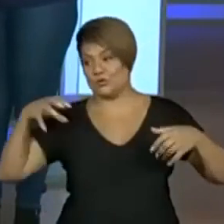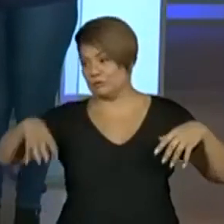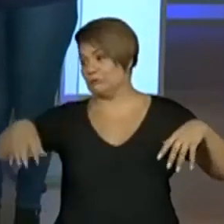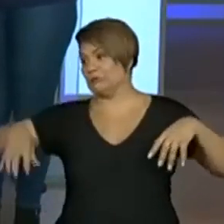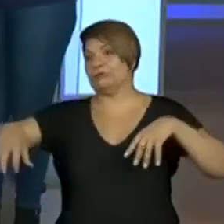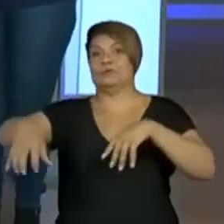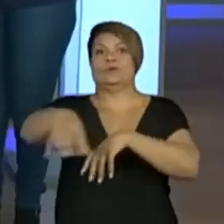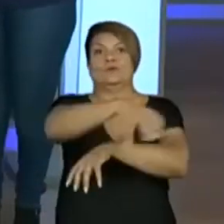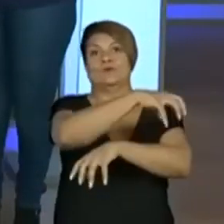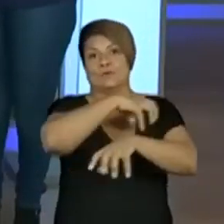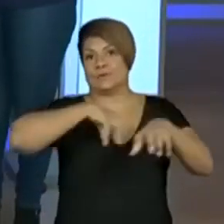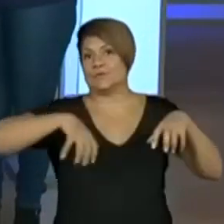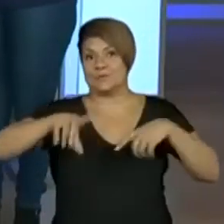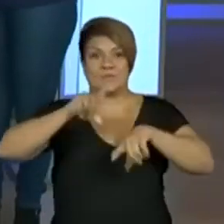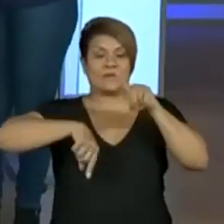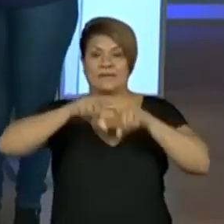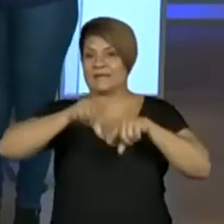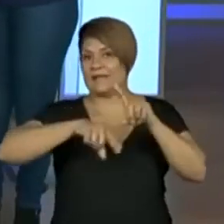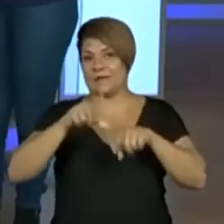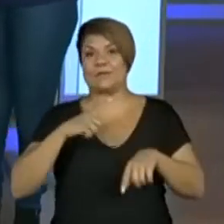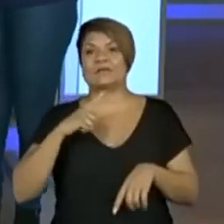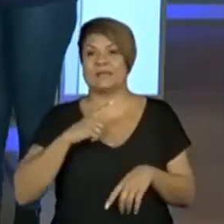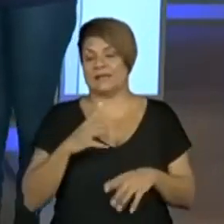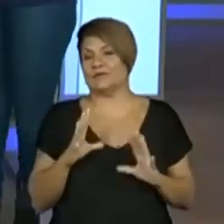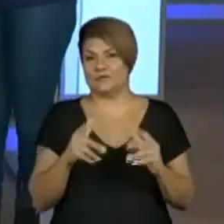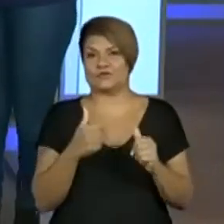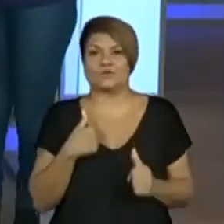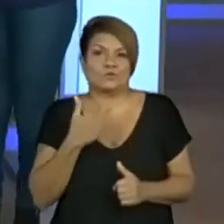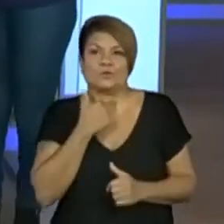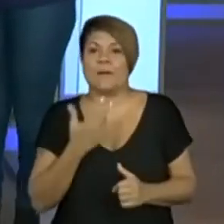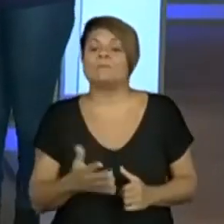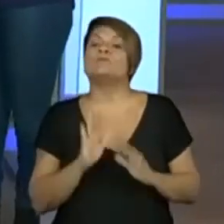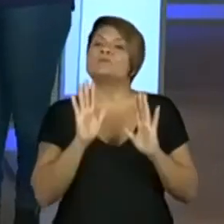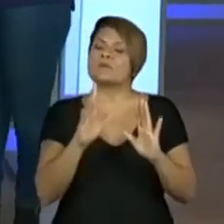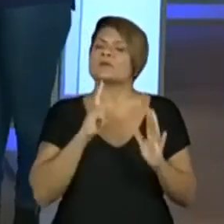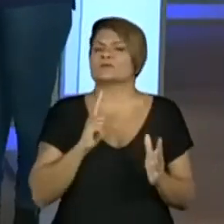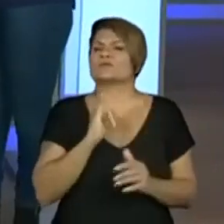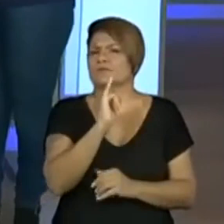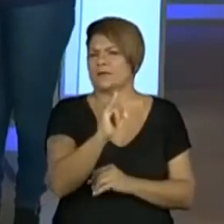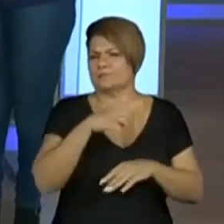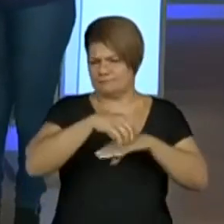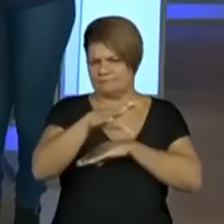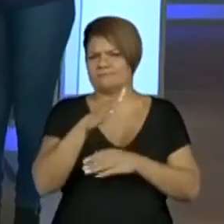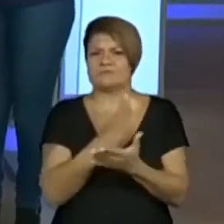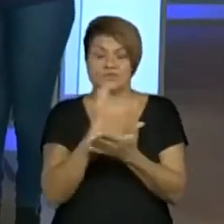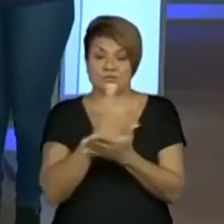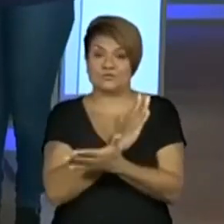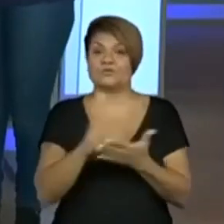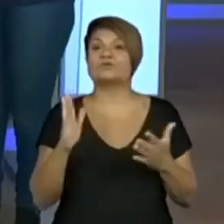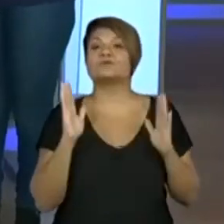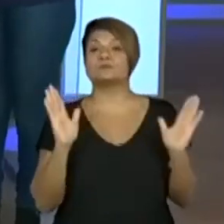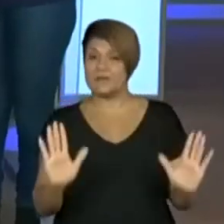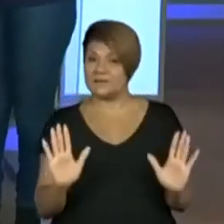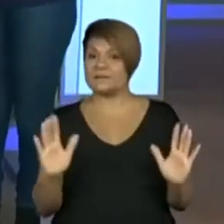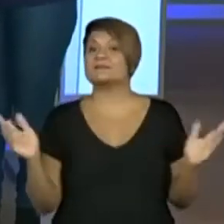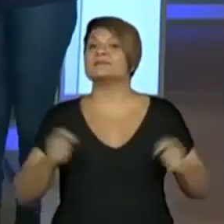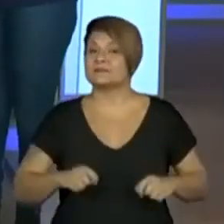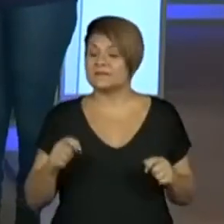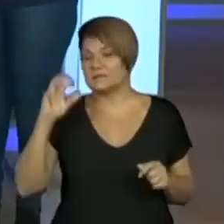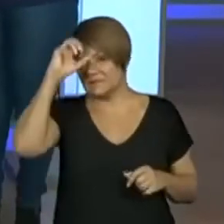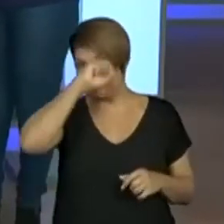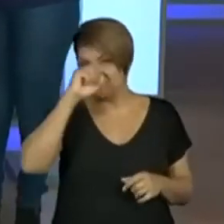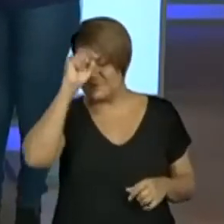todos os tipos de materiais que existem a gente vai falar de alguns não é verdade sim para vocês irem aí só